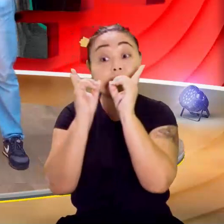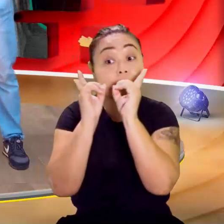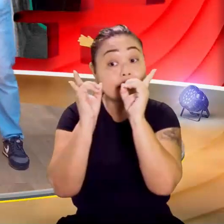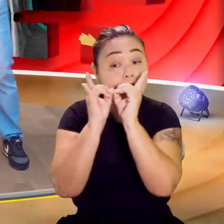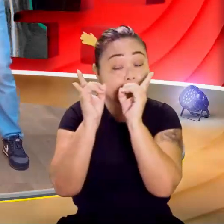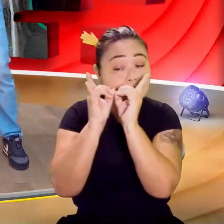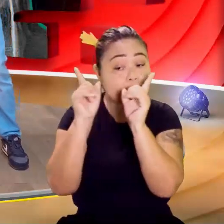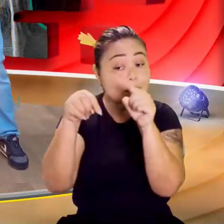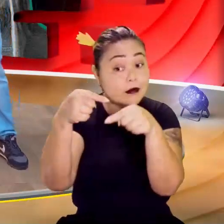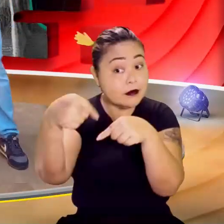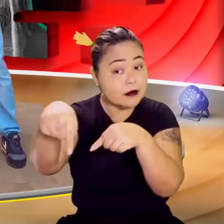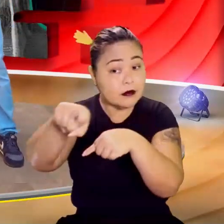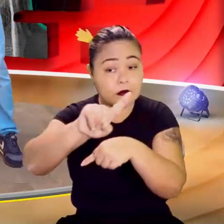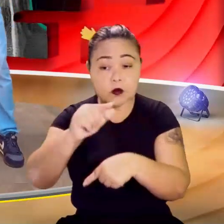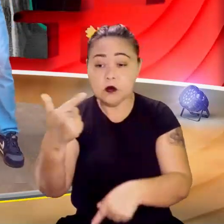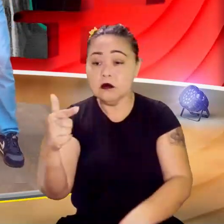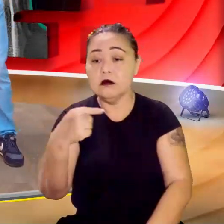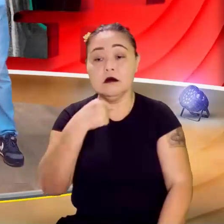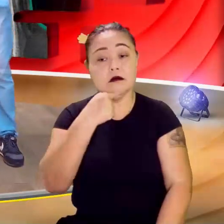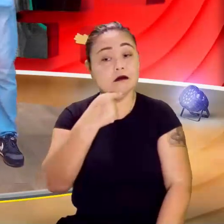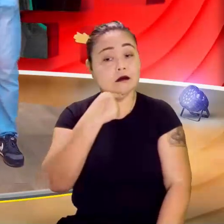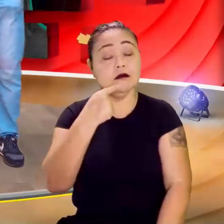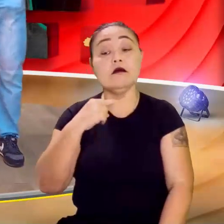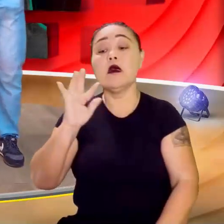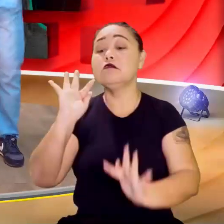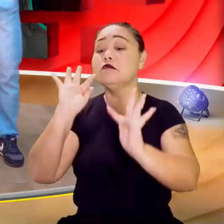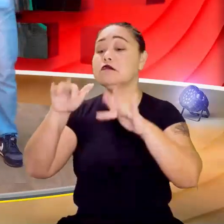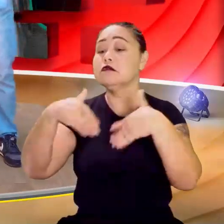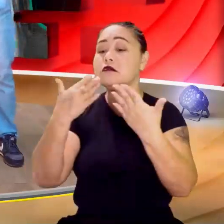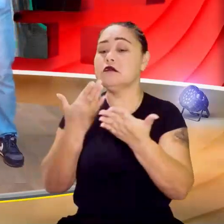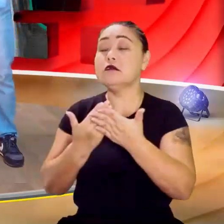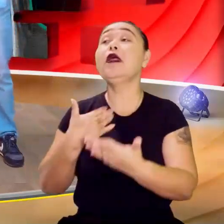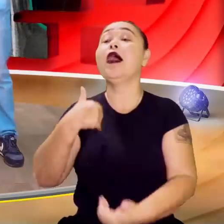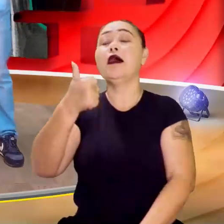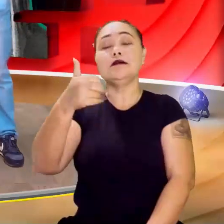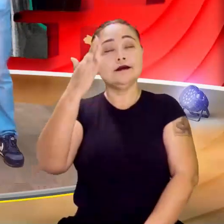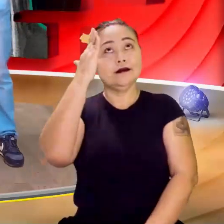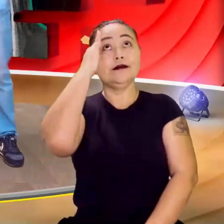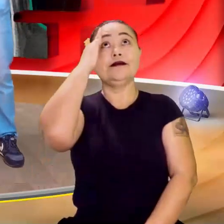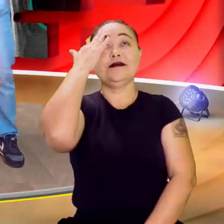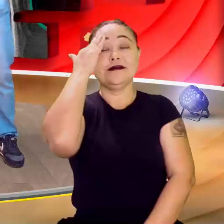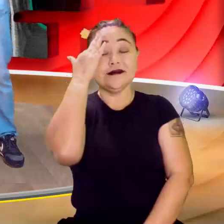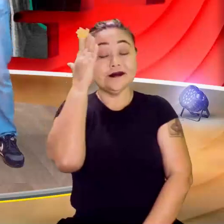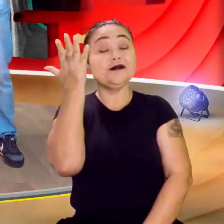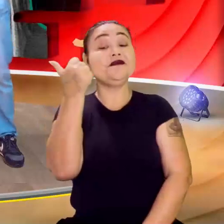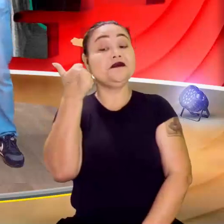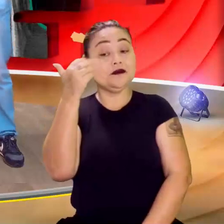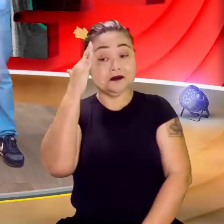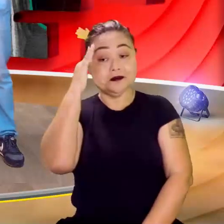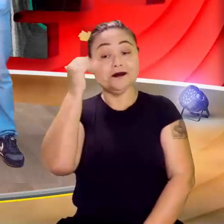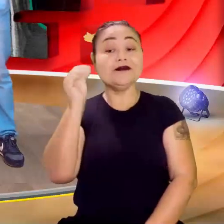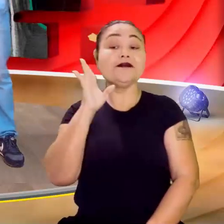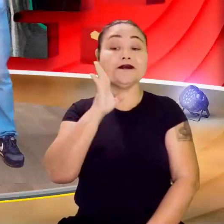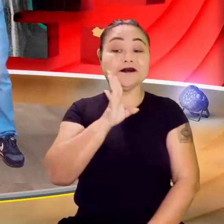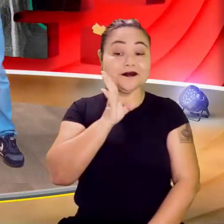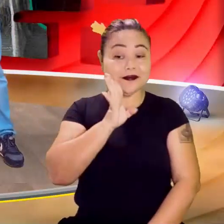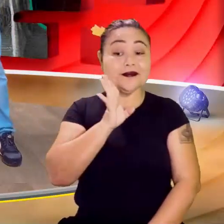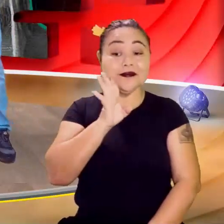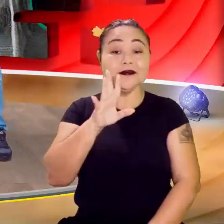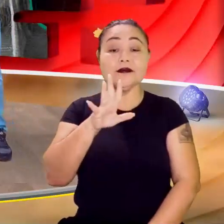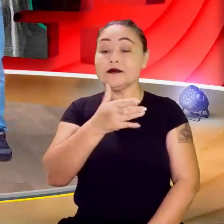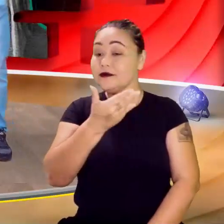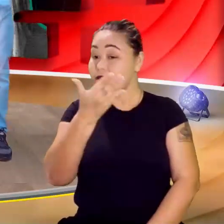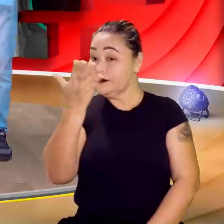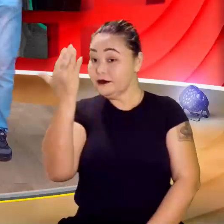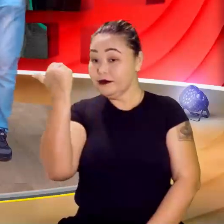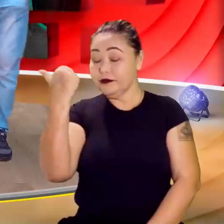vocês não ficarem com dúvidas, saírem lá, chegar no final da aula e falar: entendi. Uau, tá? Legal. Né? Legal?